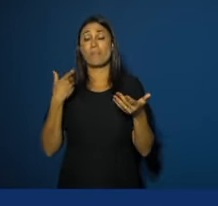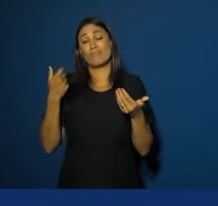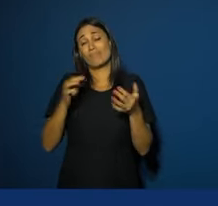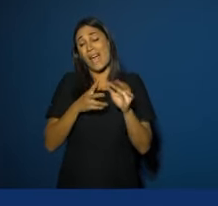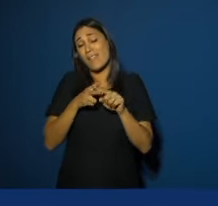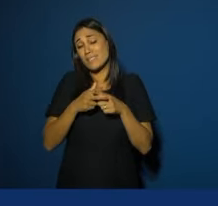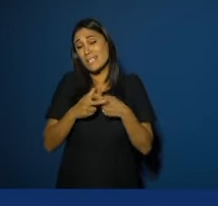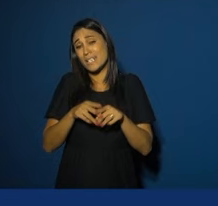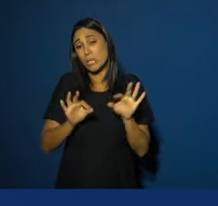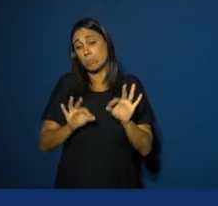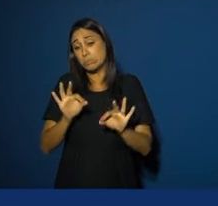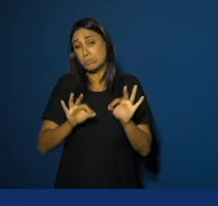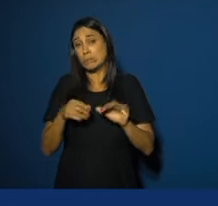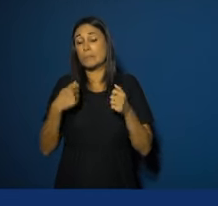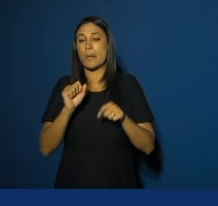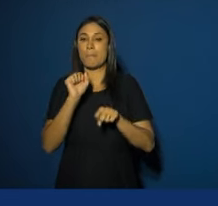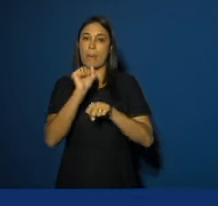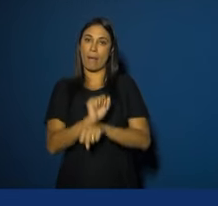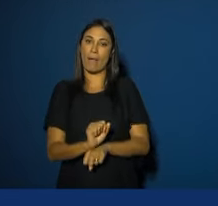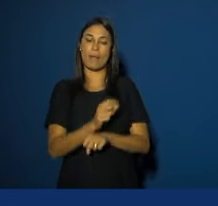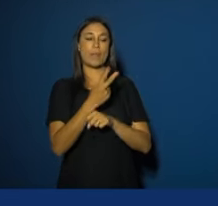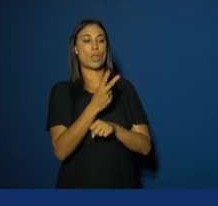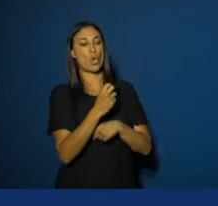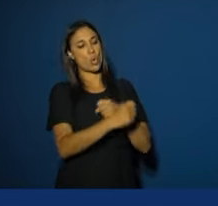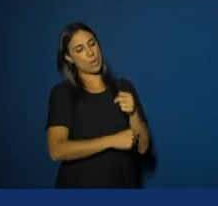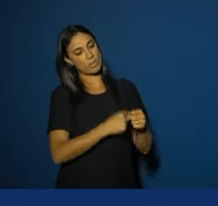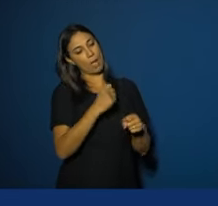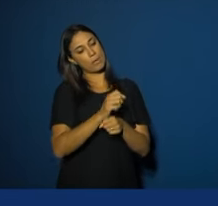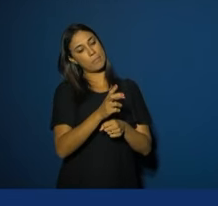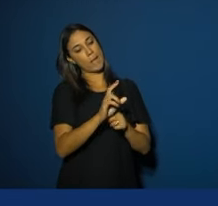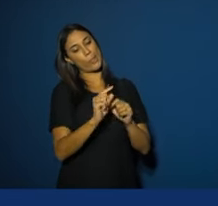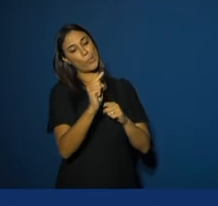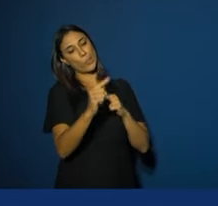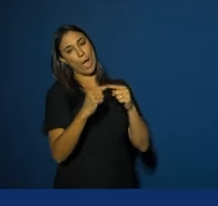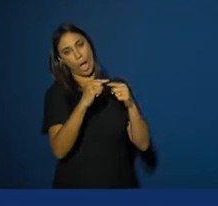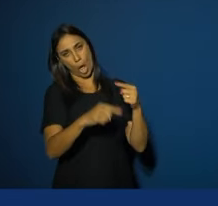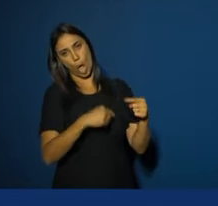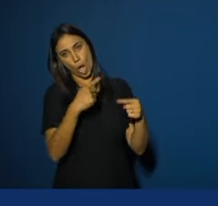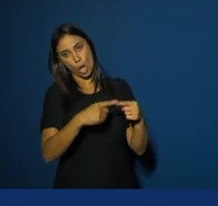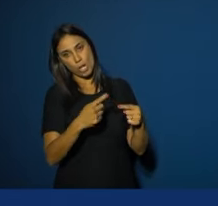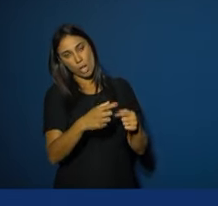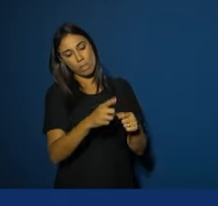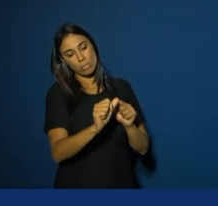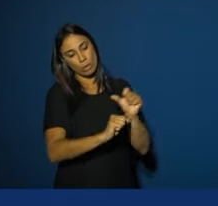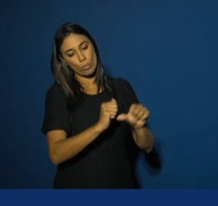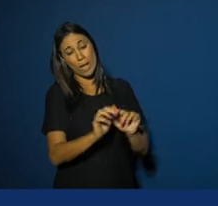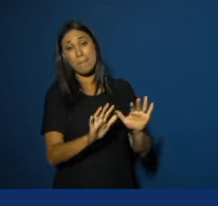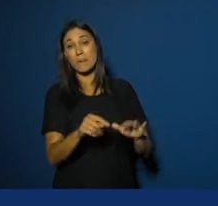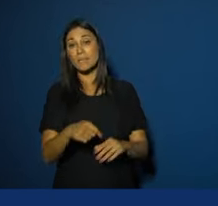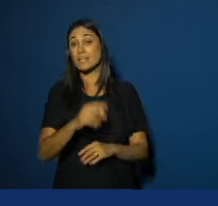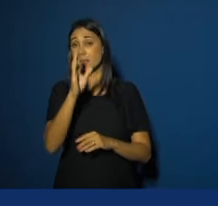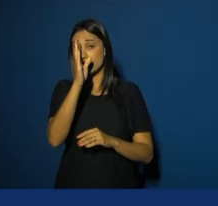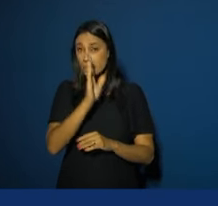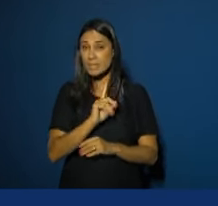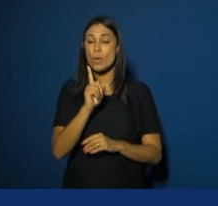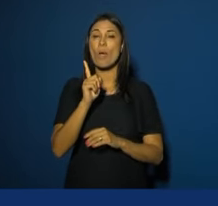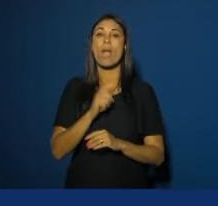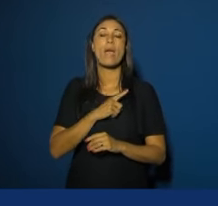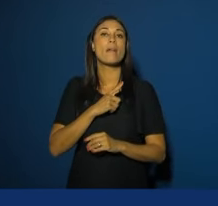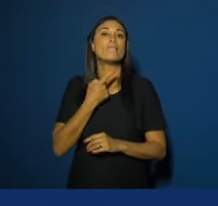aqui lavou um pneu o cara tem que parar passar dois anos para para trocar aquele pneu mas esse país é vocacionado para